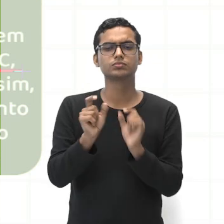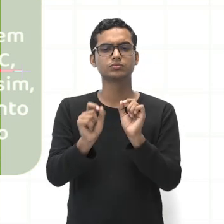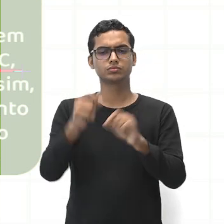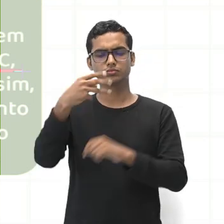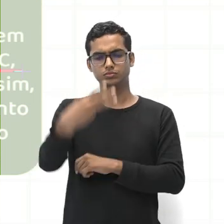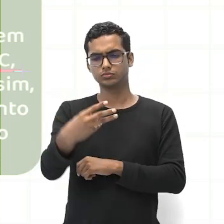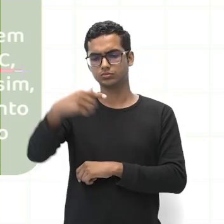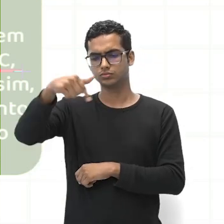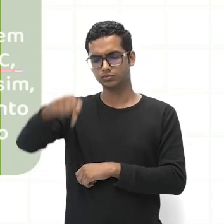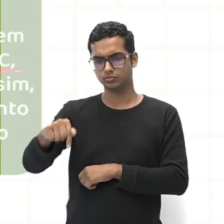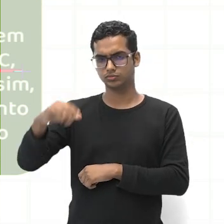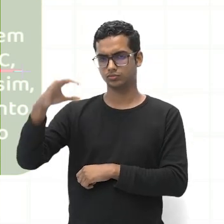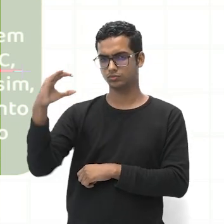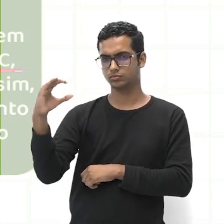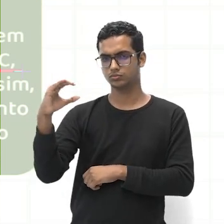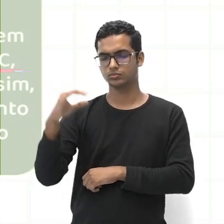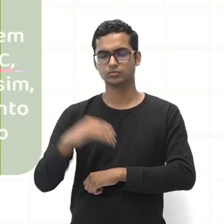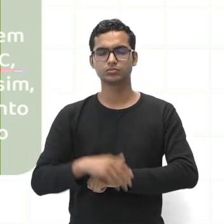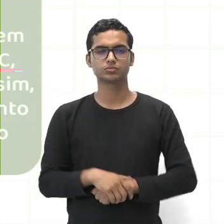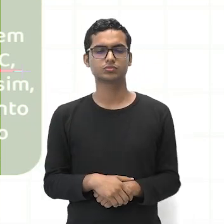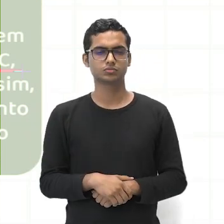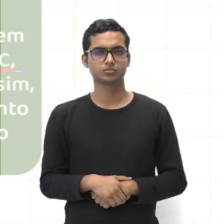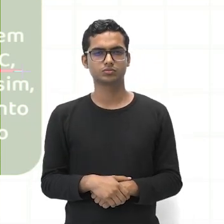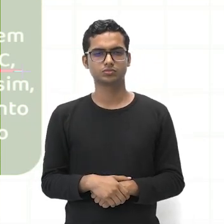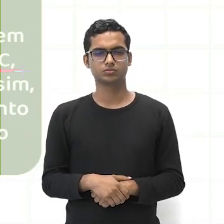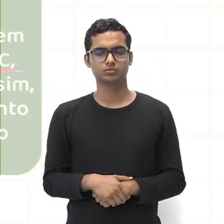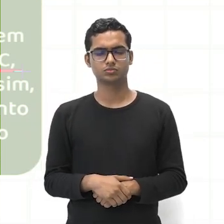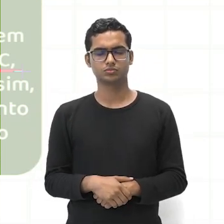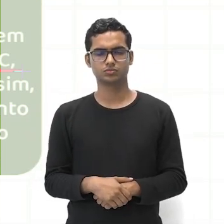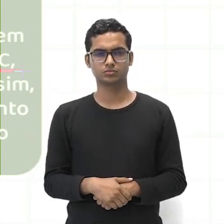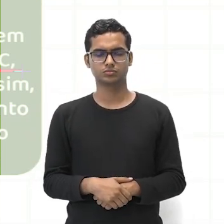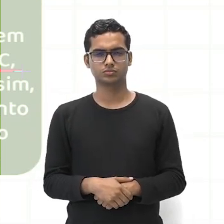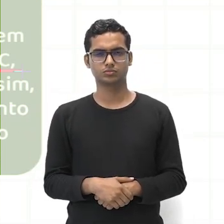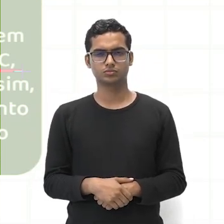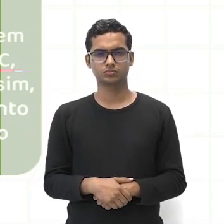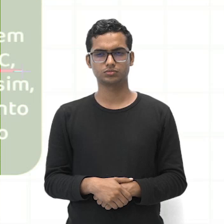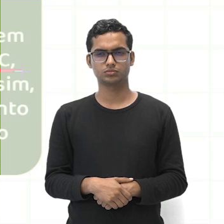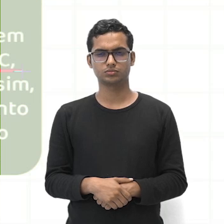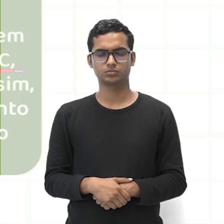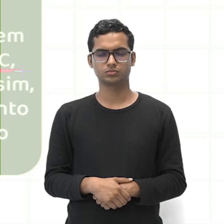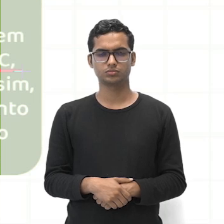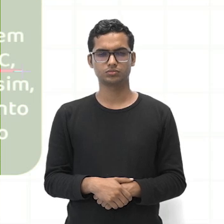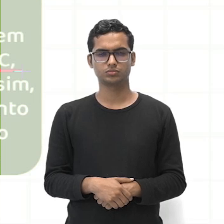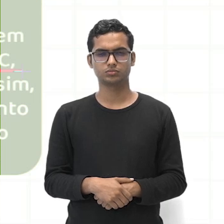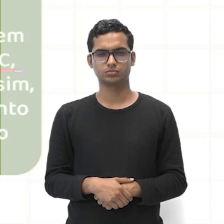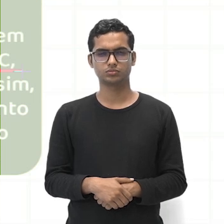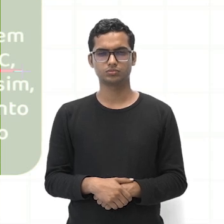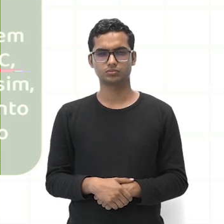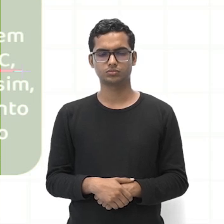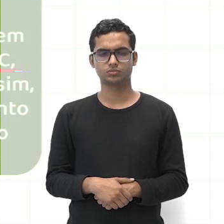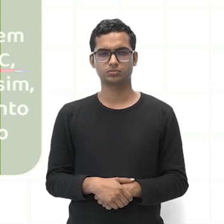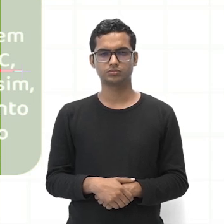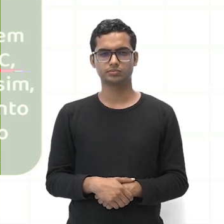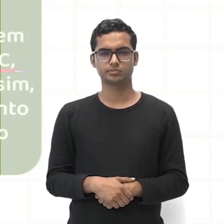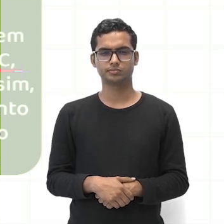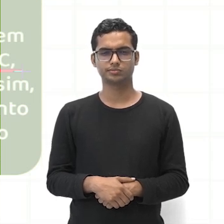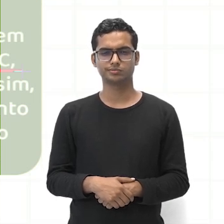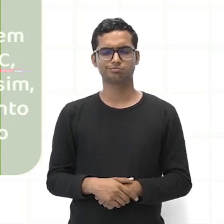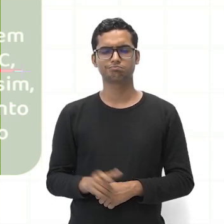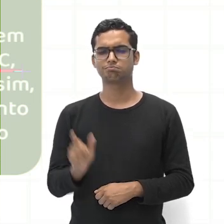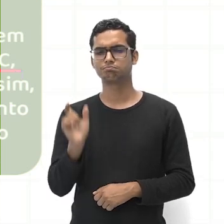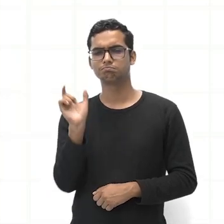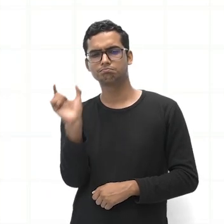em 37 graus, certo? E da onde que veio esse